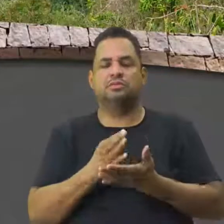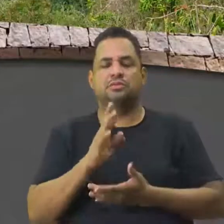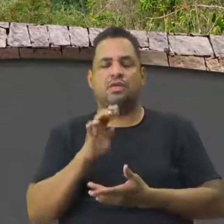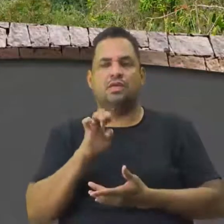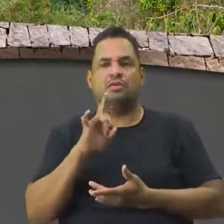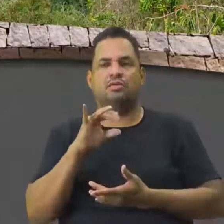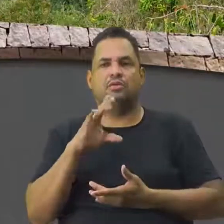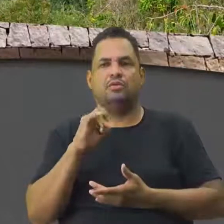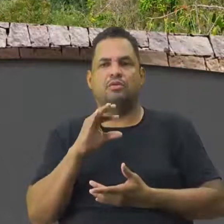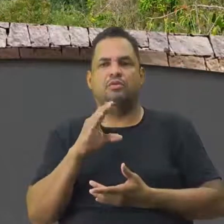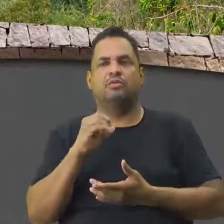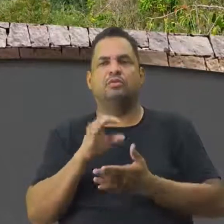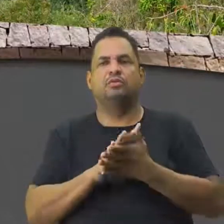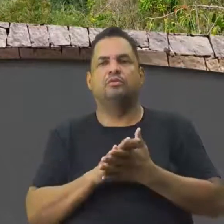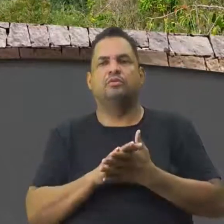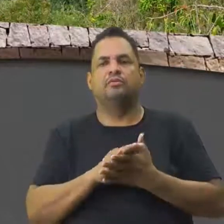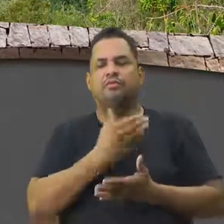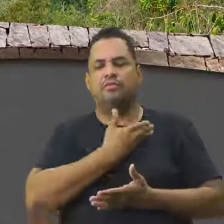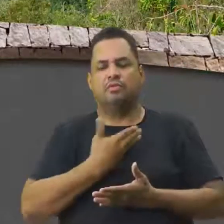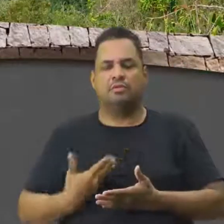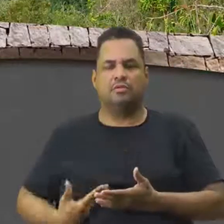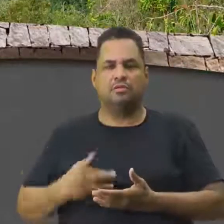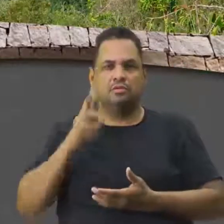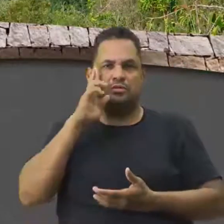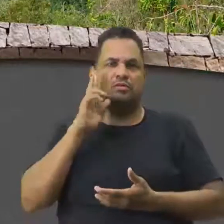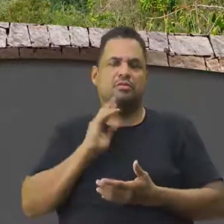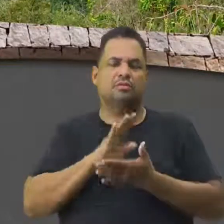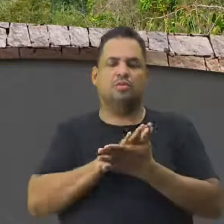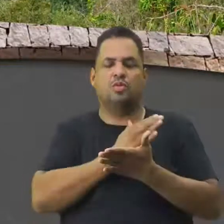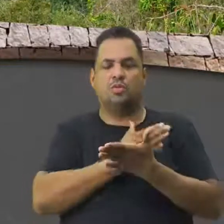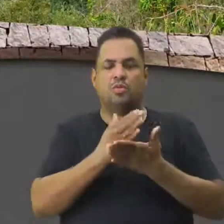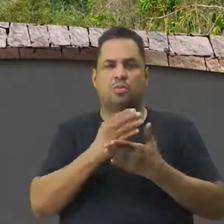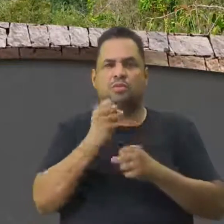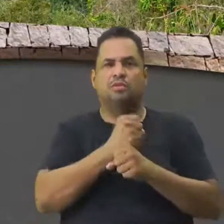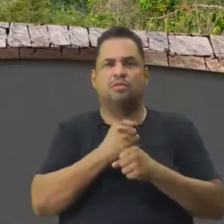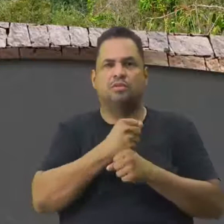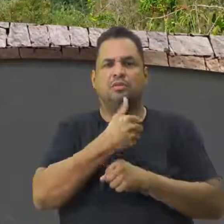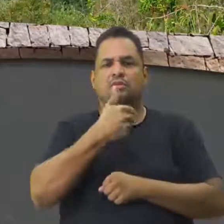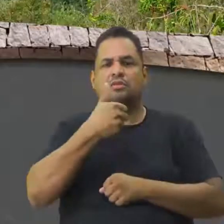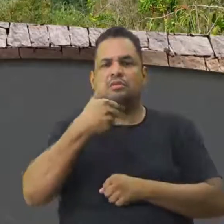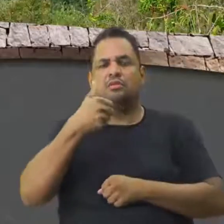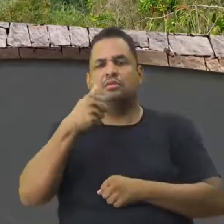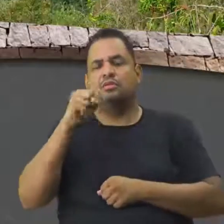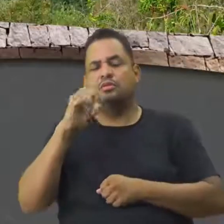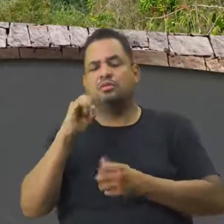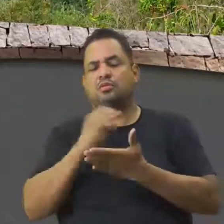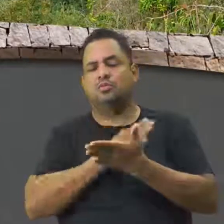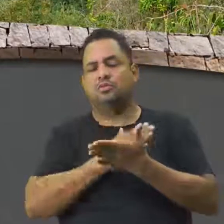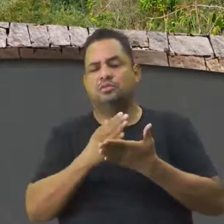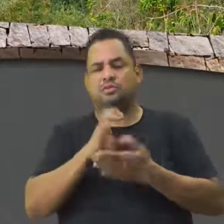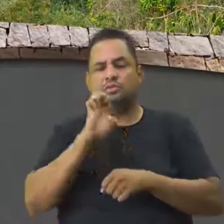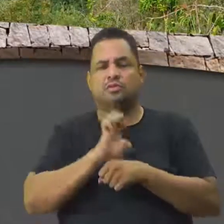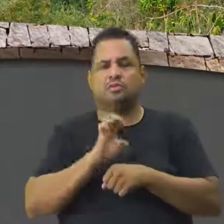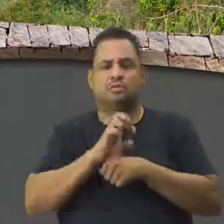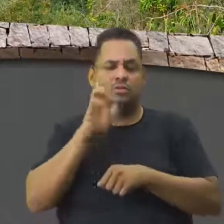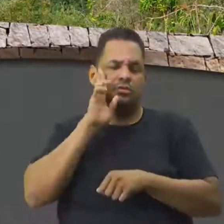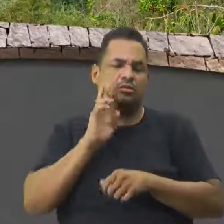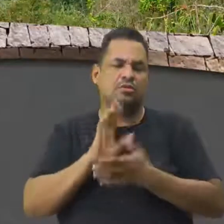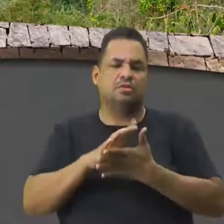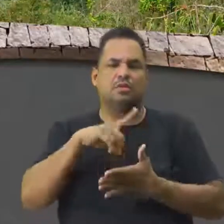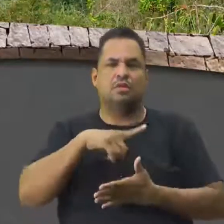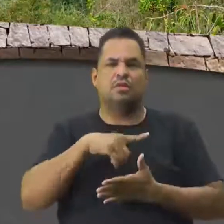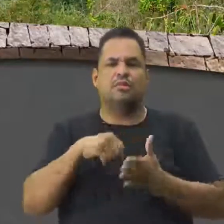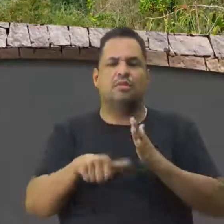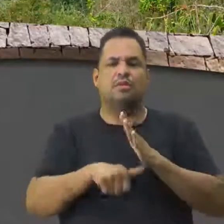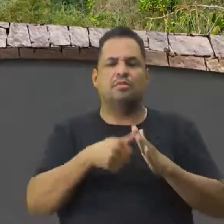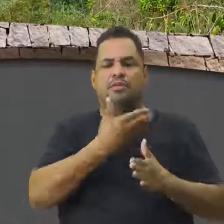federal de Rondônia. E que no início dos anos 80 passou a ser estado de Rondônia, tendo como primeiro governador o